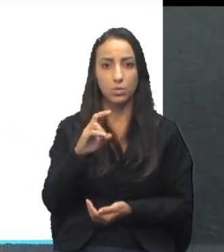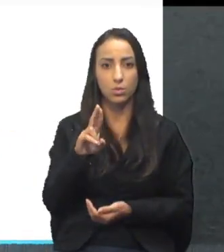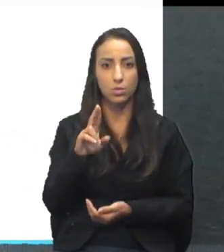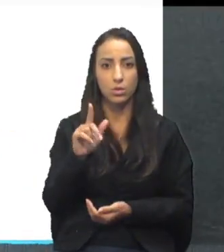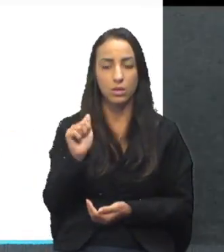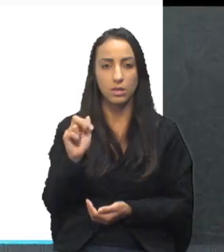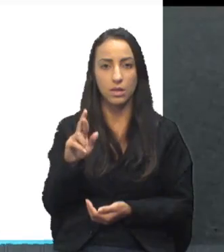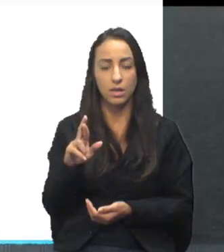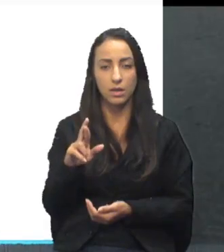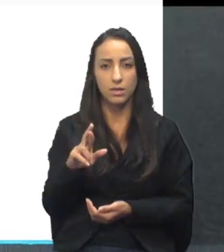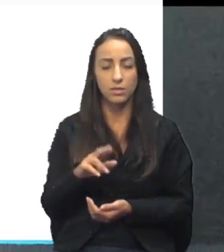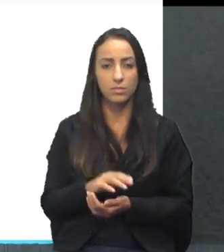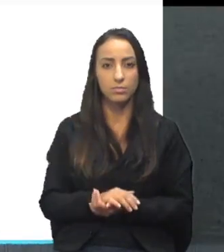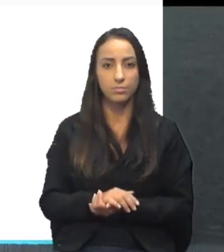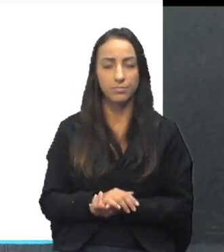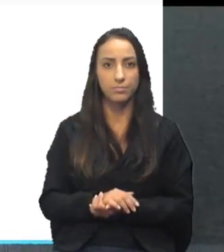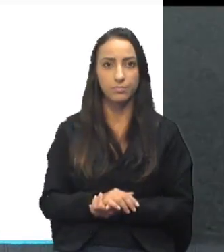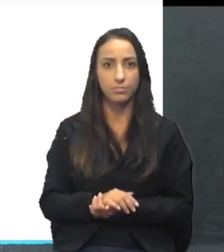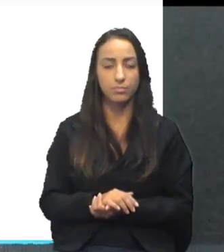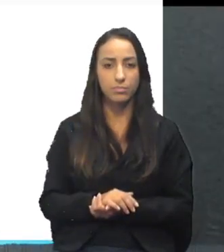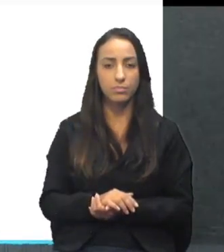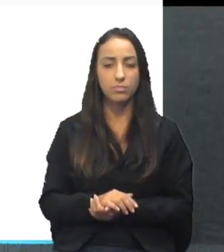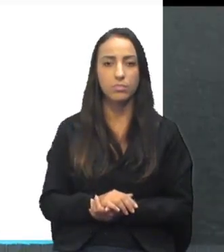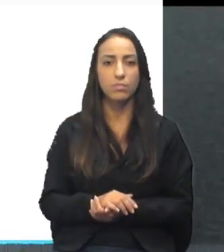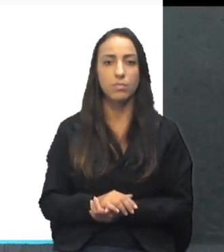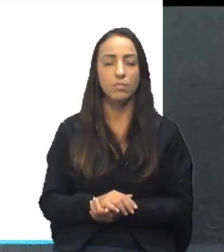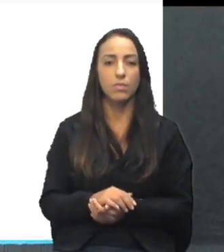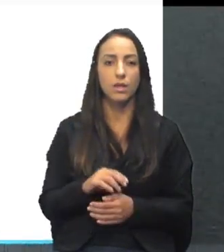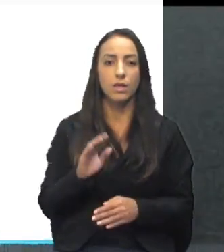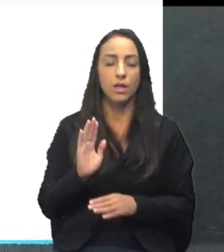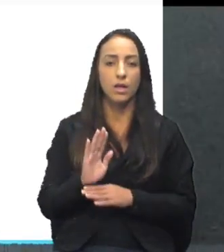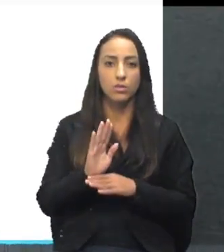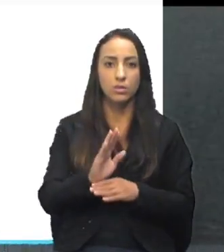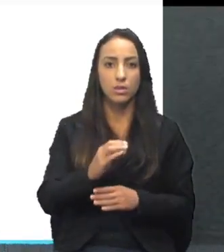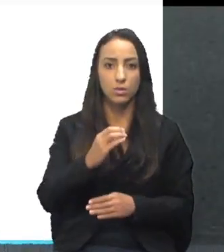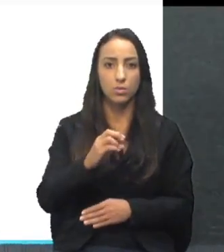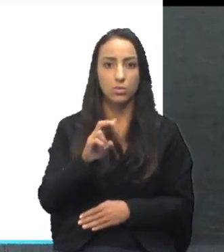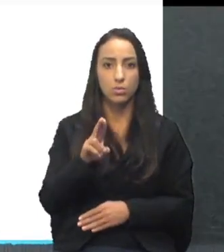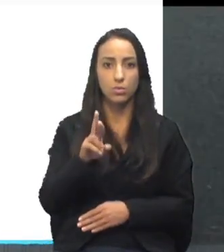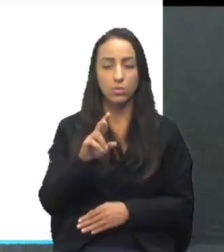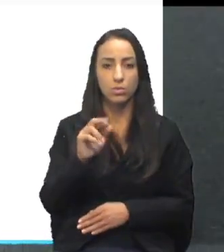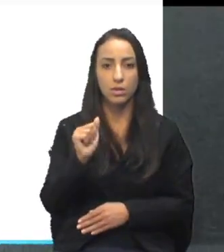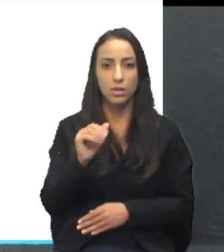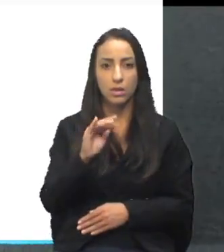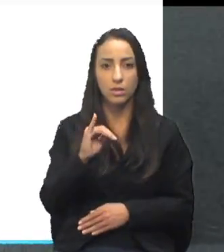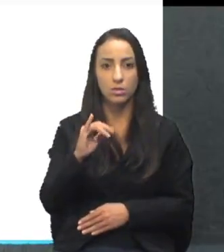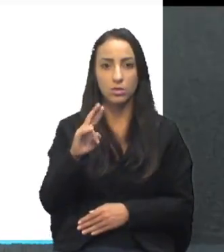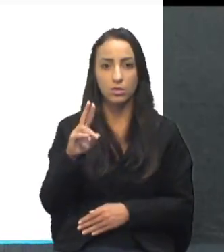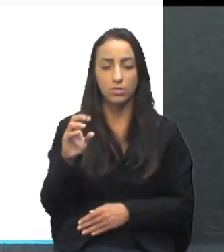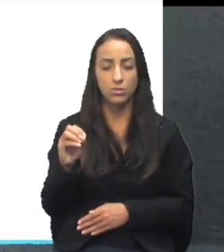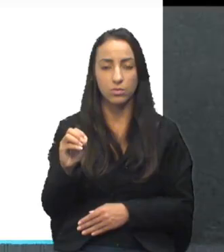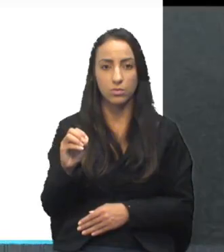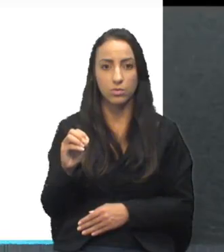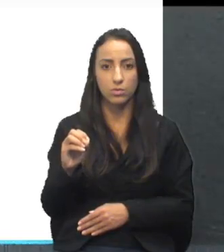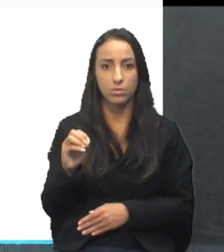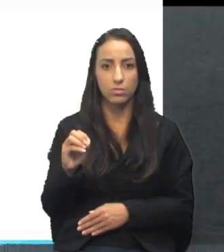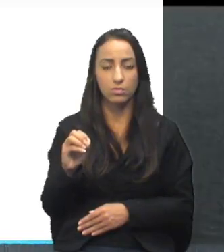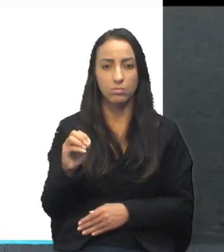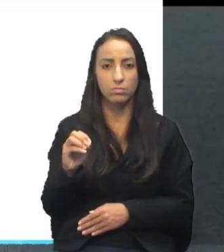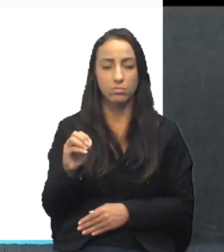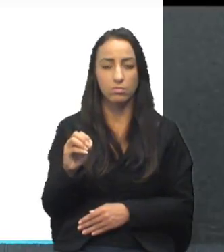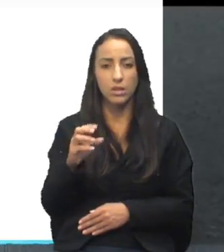que é muito utilizado para sustentar curativos em regiões cilíndricas do nosso